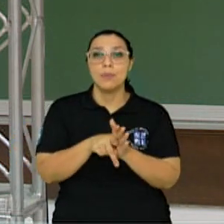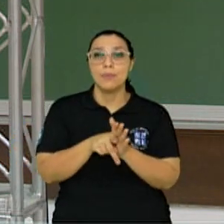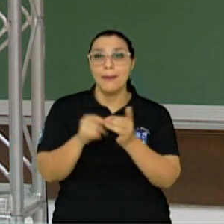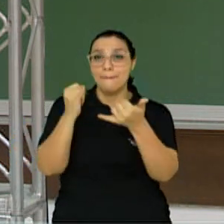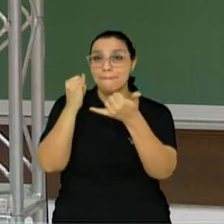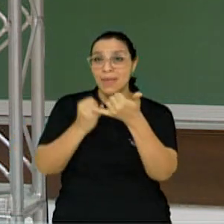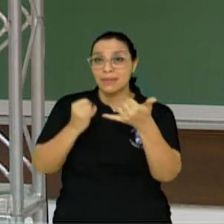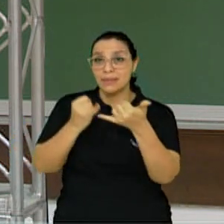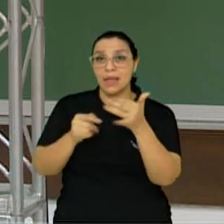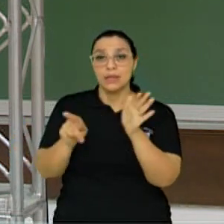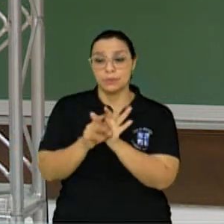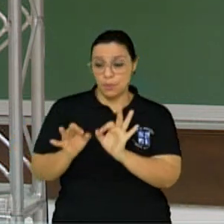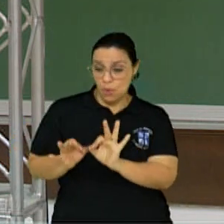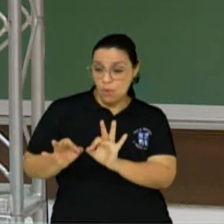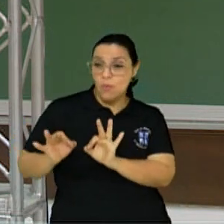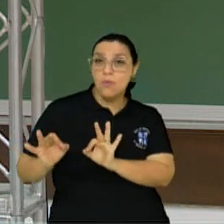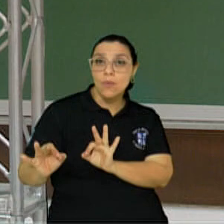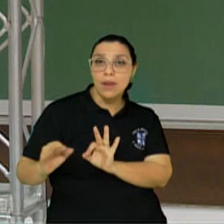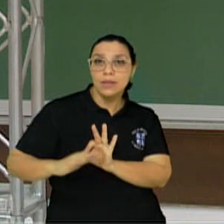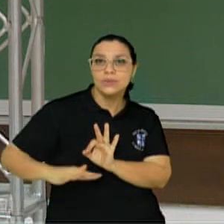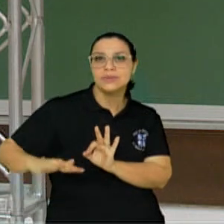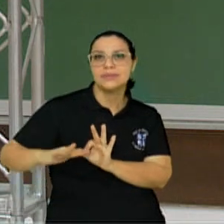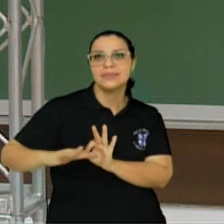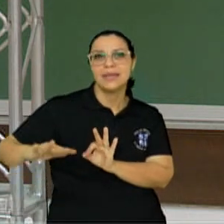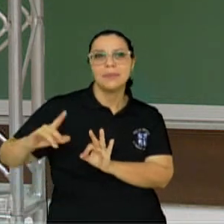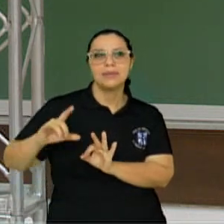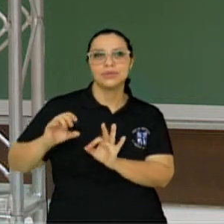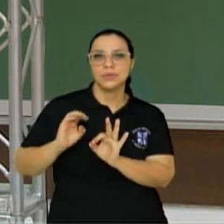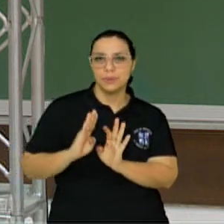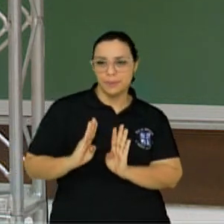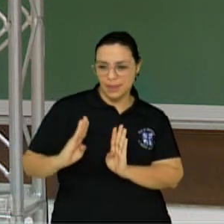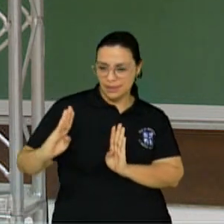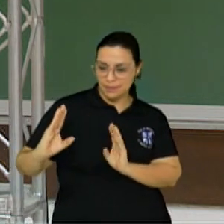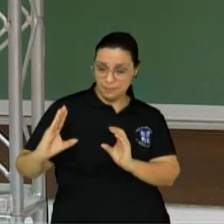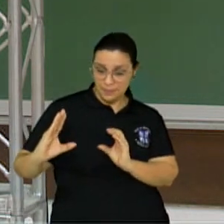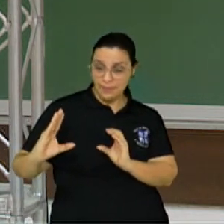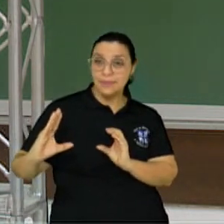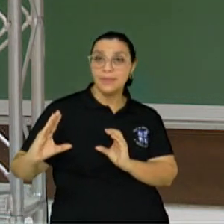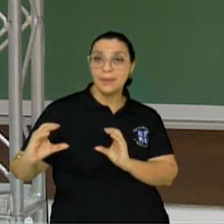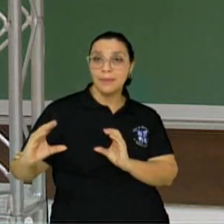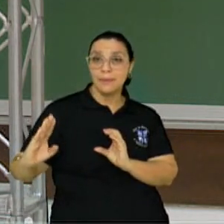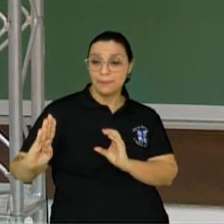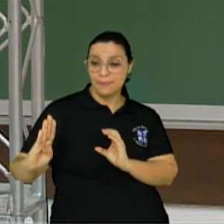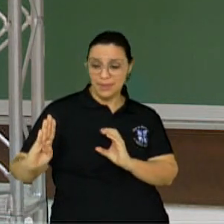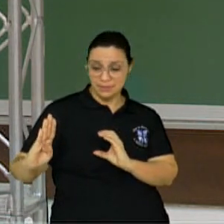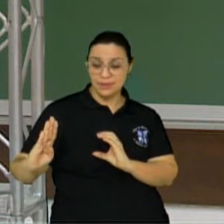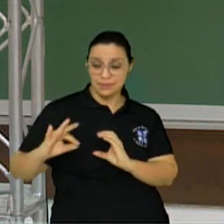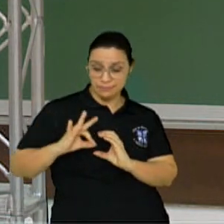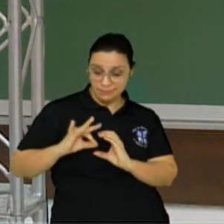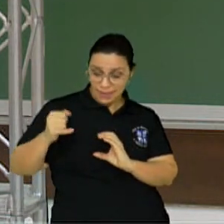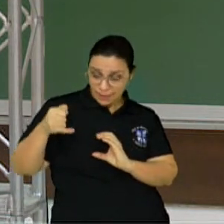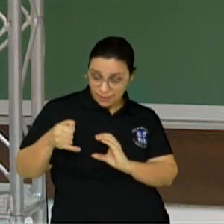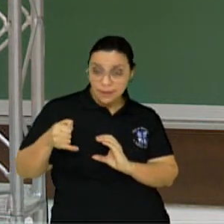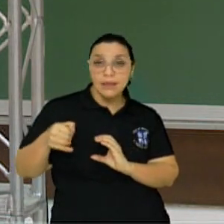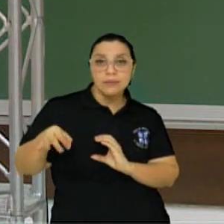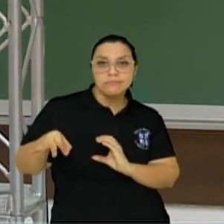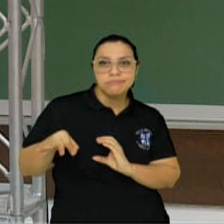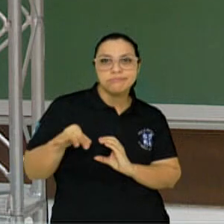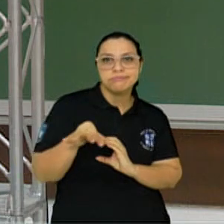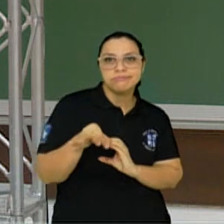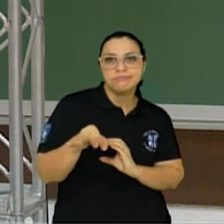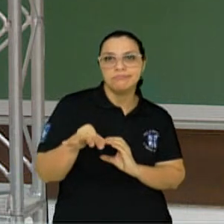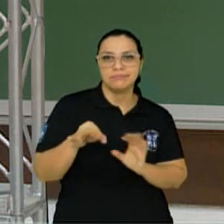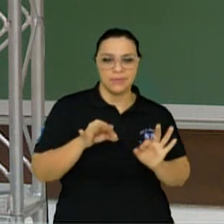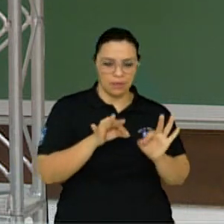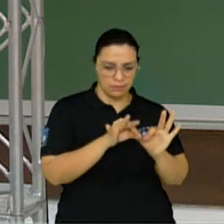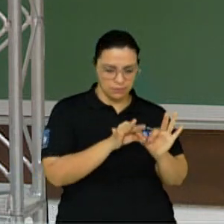médio do lado que está na base de B até C. Então, ele foi aqui até o ponto M, que é o ponto médio de B